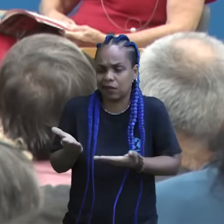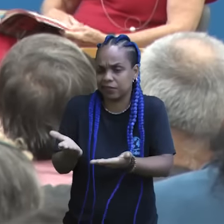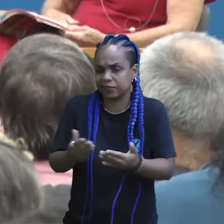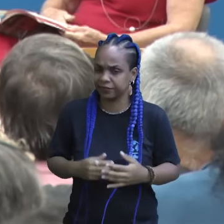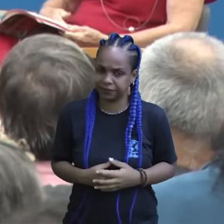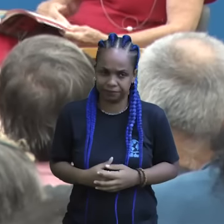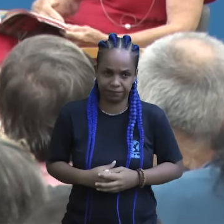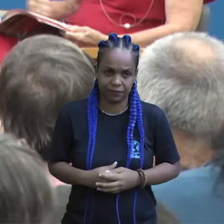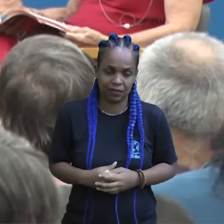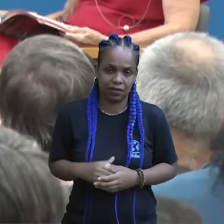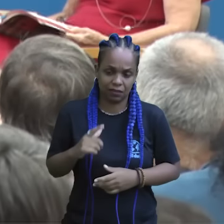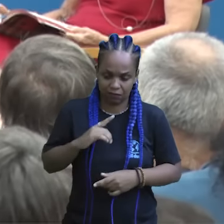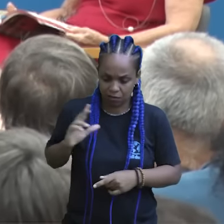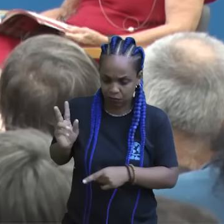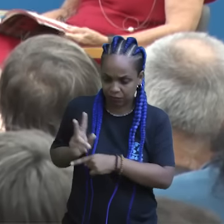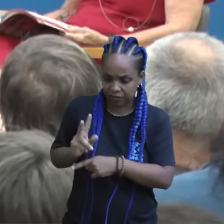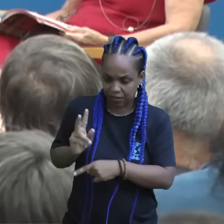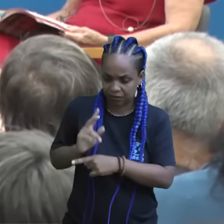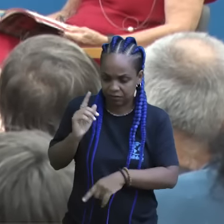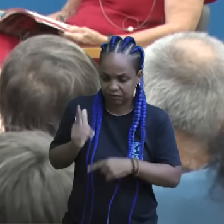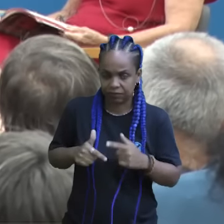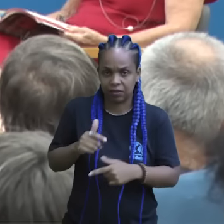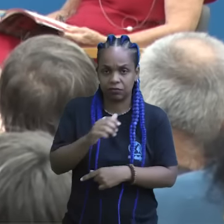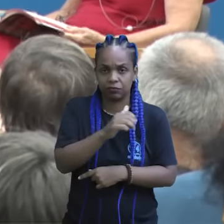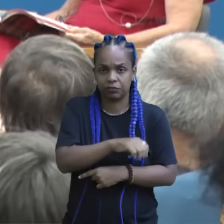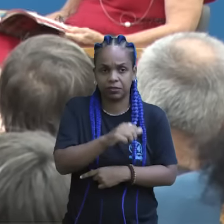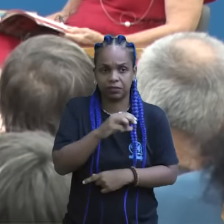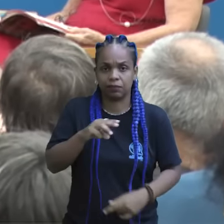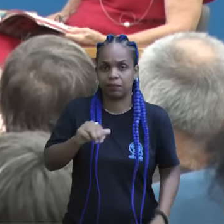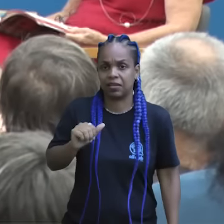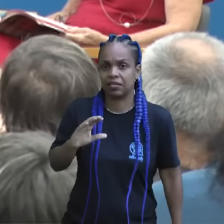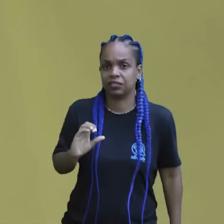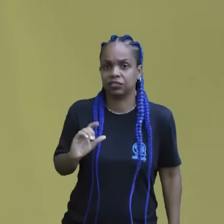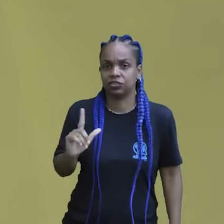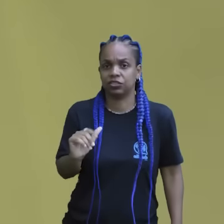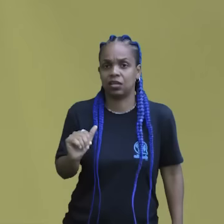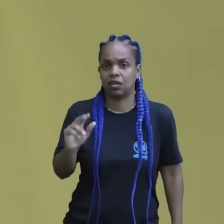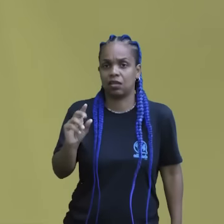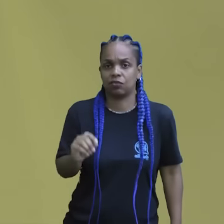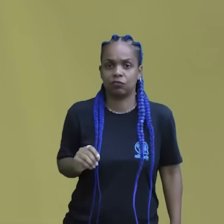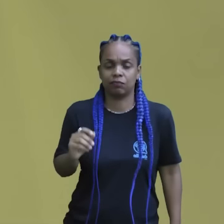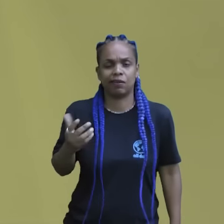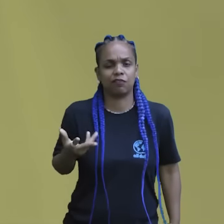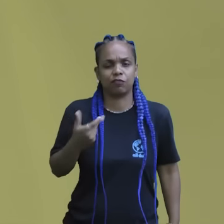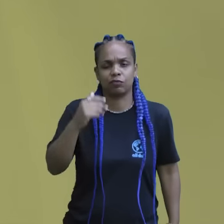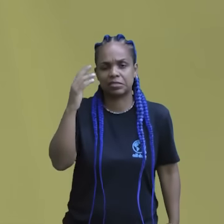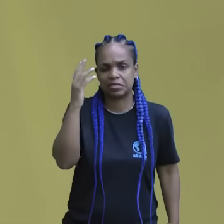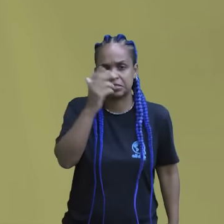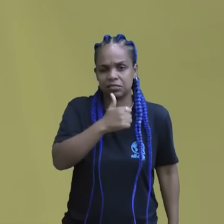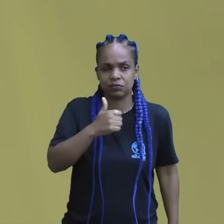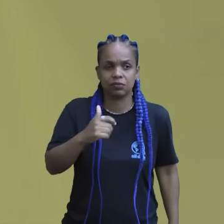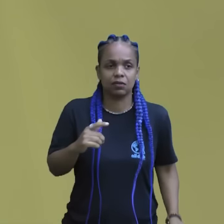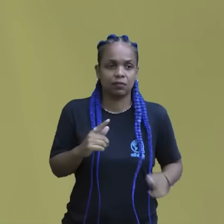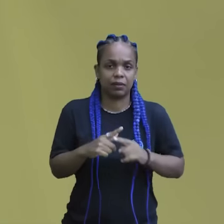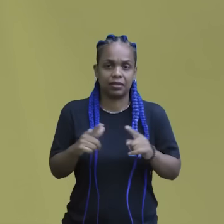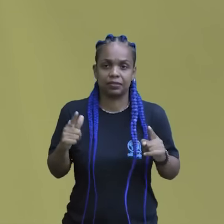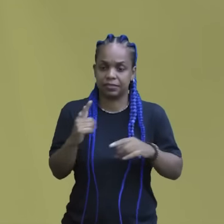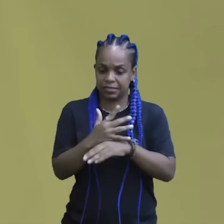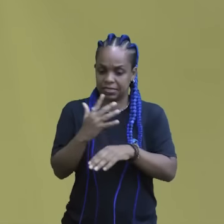é maravilhoso, mas é o centro da cidade, né? É a Uruguaiana, é a Rua do